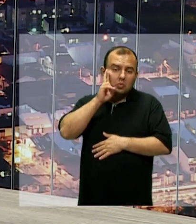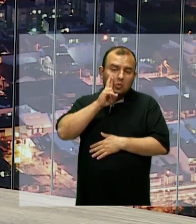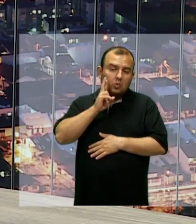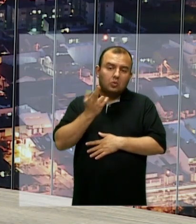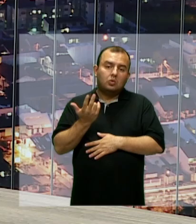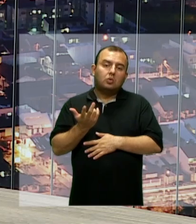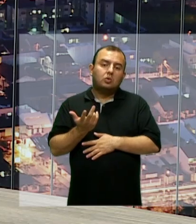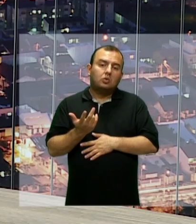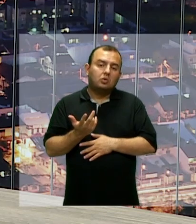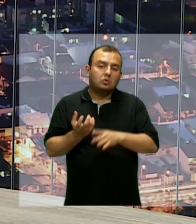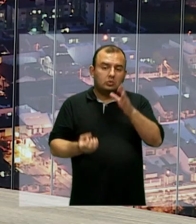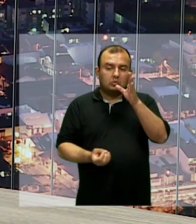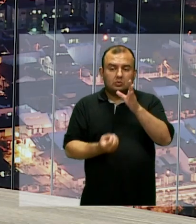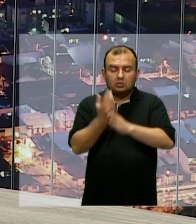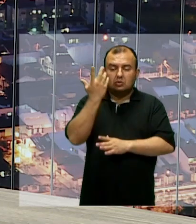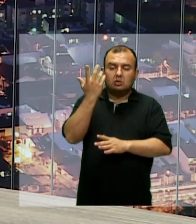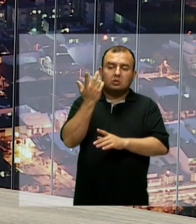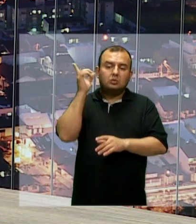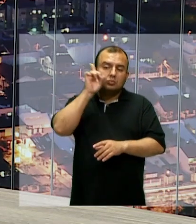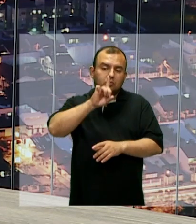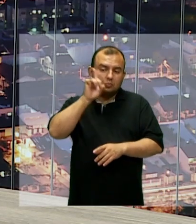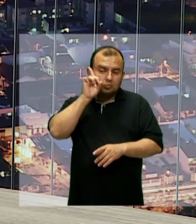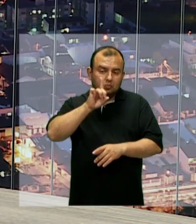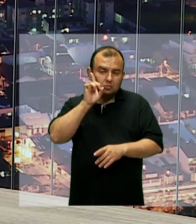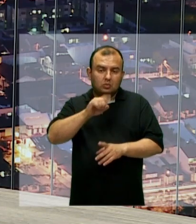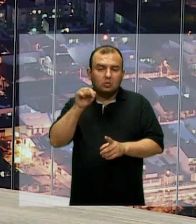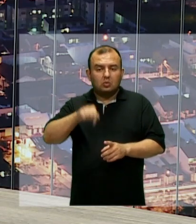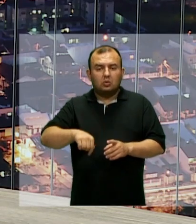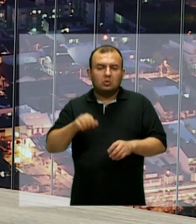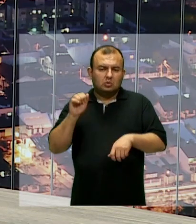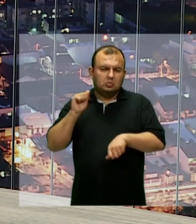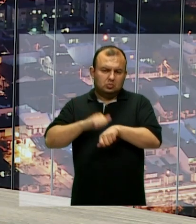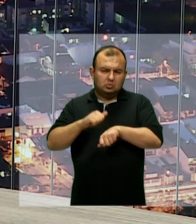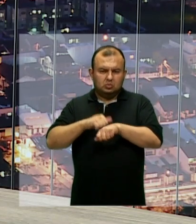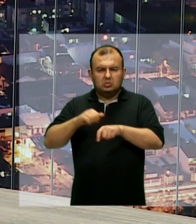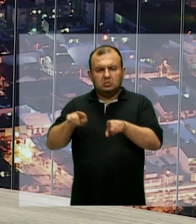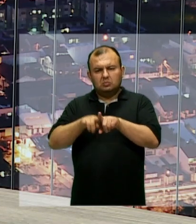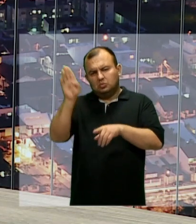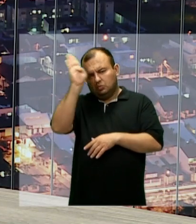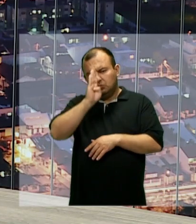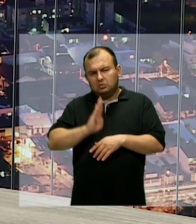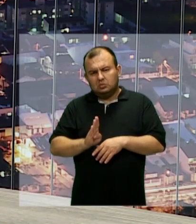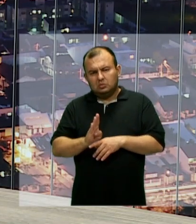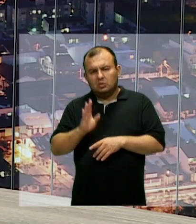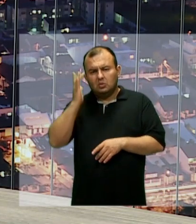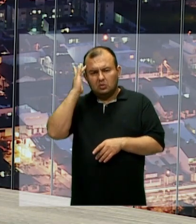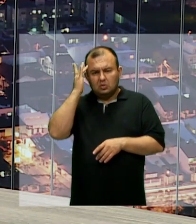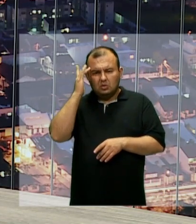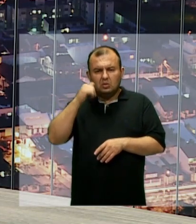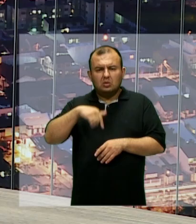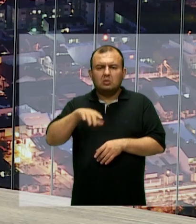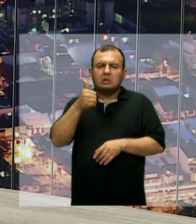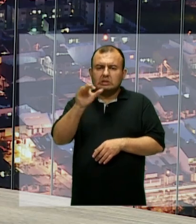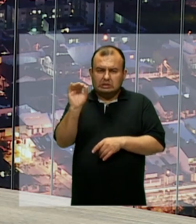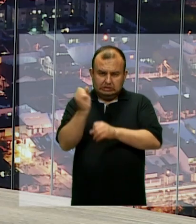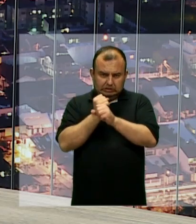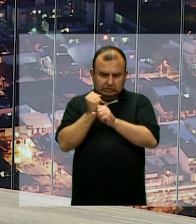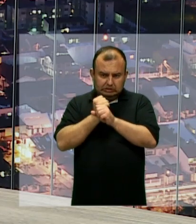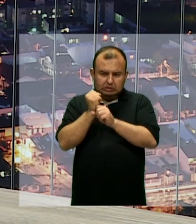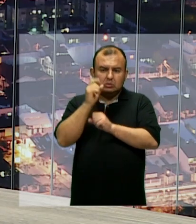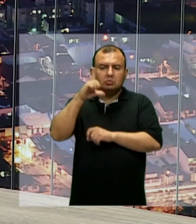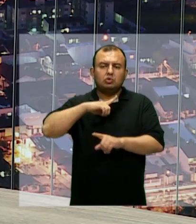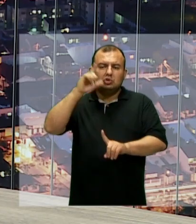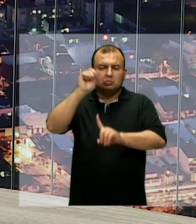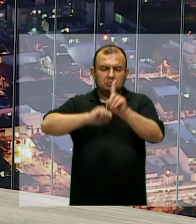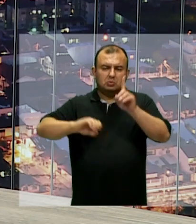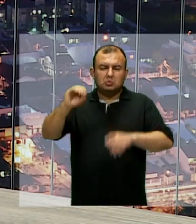assim, surgiu nos Estados Unidos, hoje ele é bem consolidado, inclusive no Brasil, acho que já há mais de 10 anos